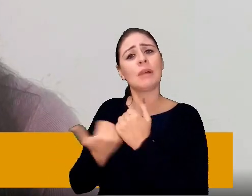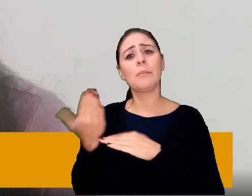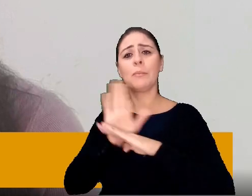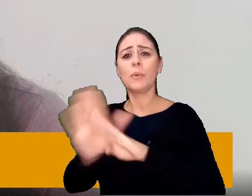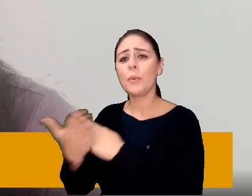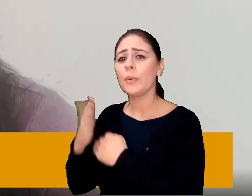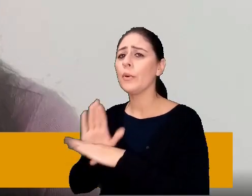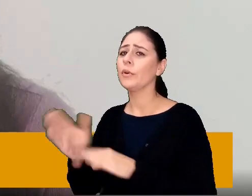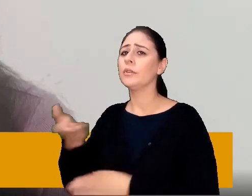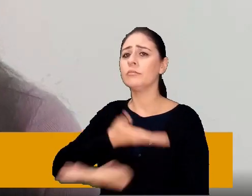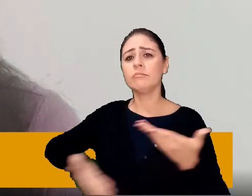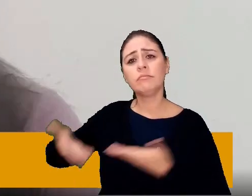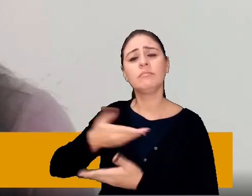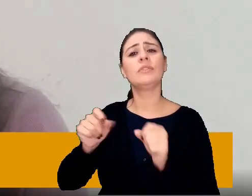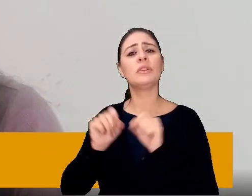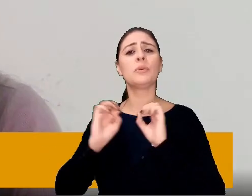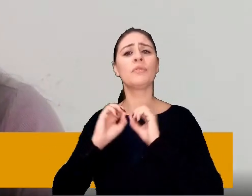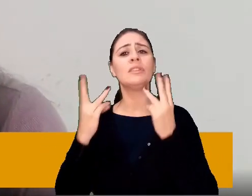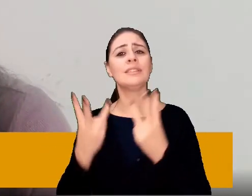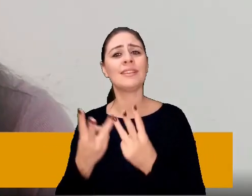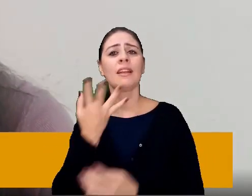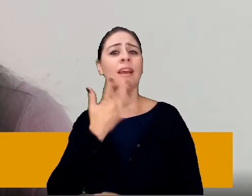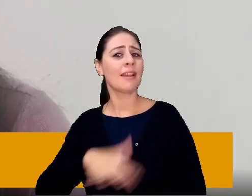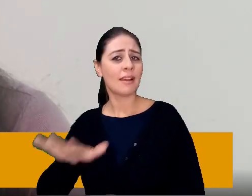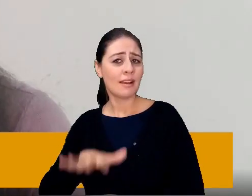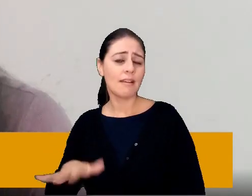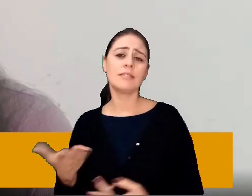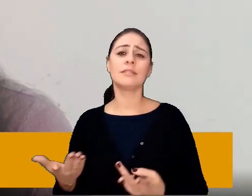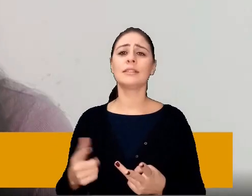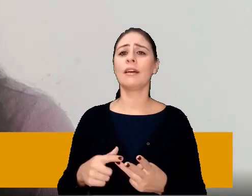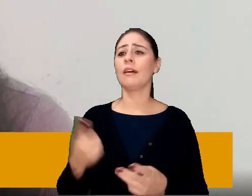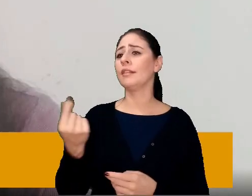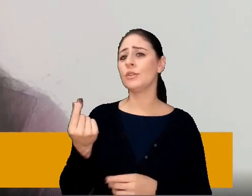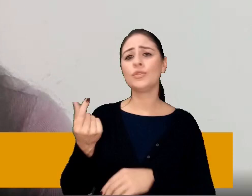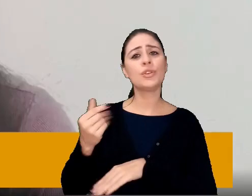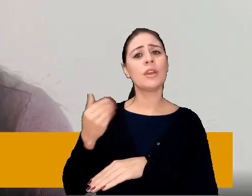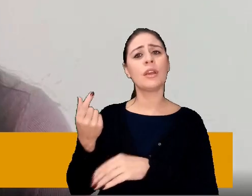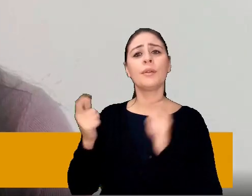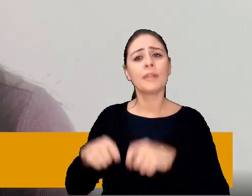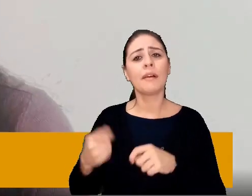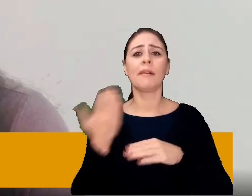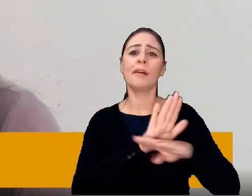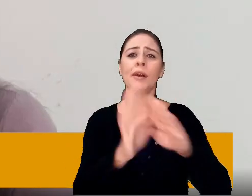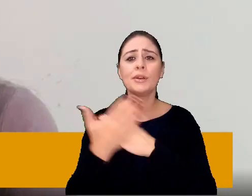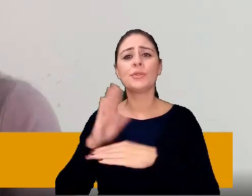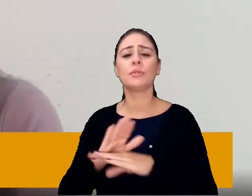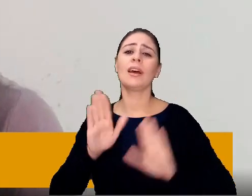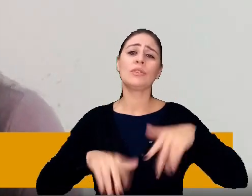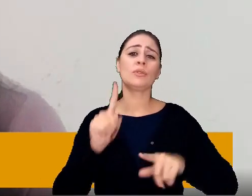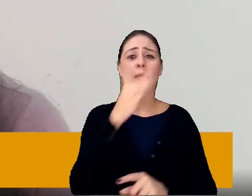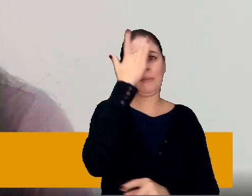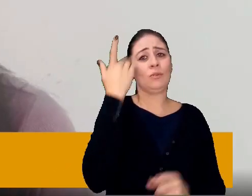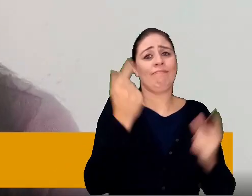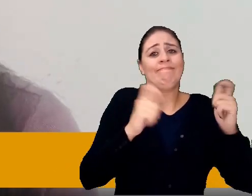né? Para a gente ser uma rede de apoio, assim, para a gente fazer oficinas com as crianças, ter